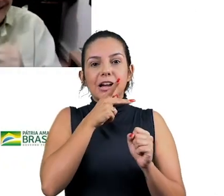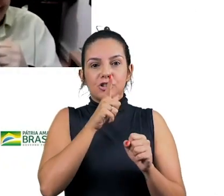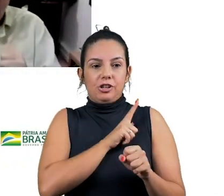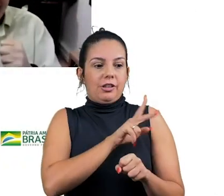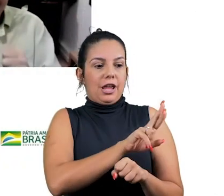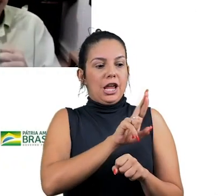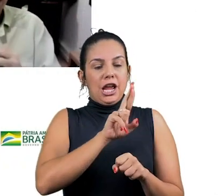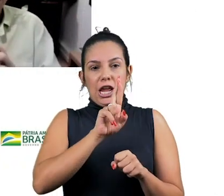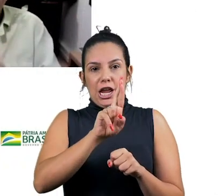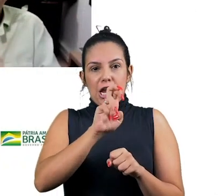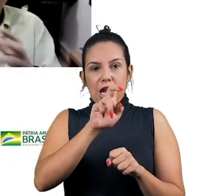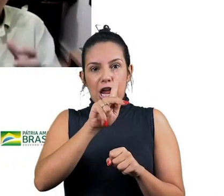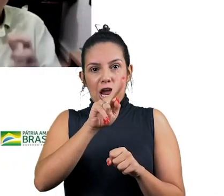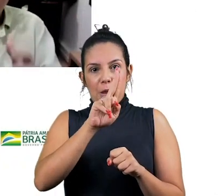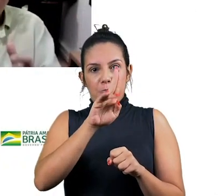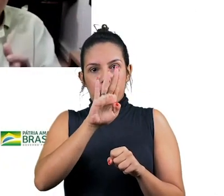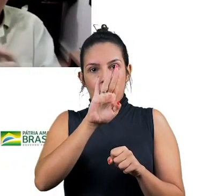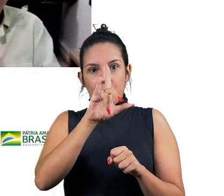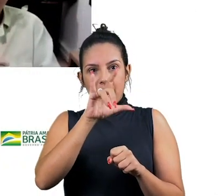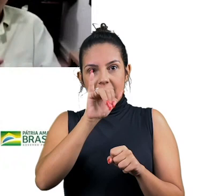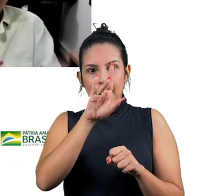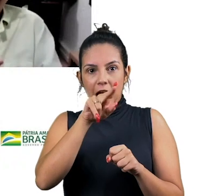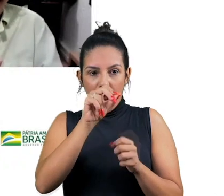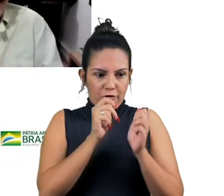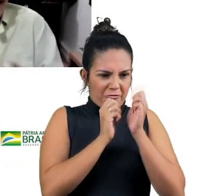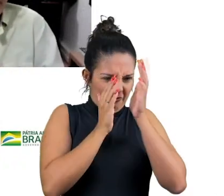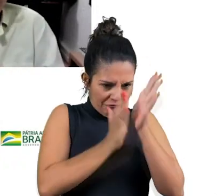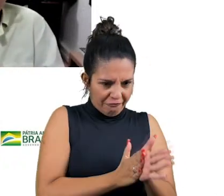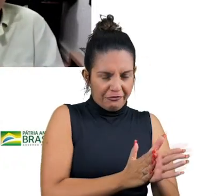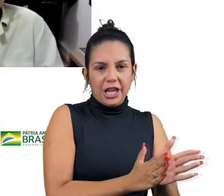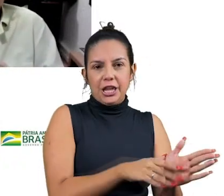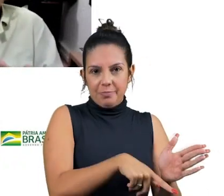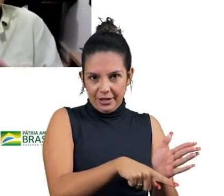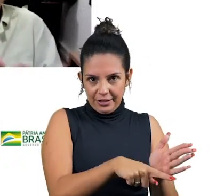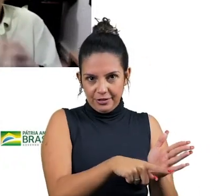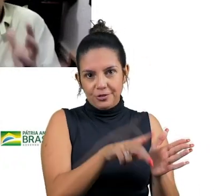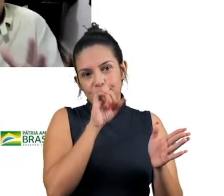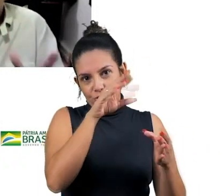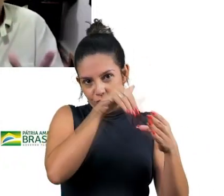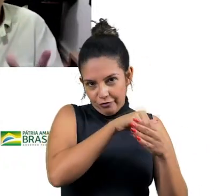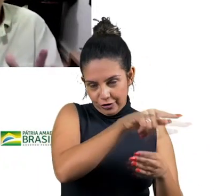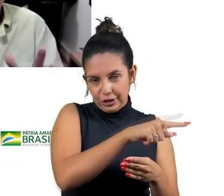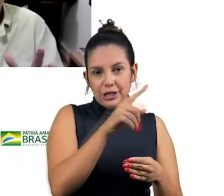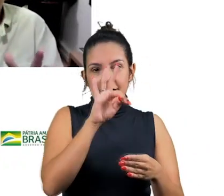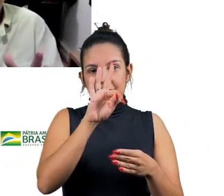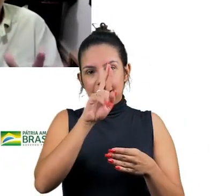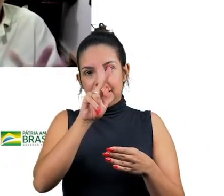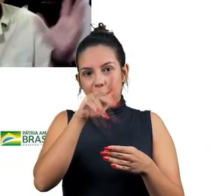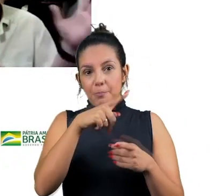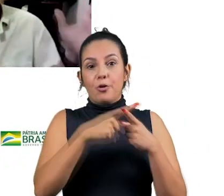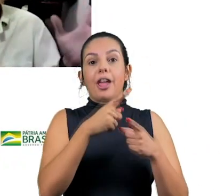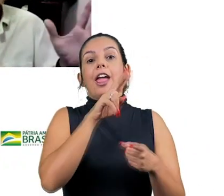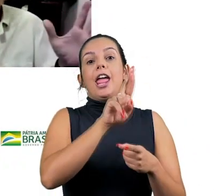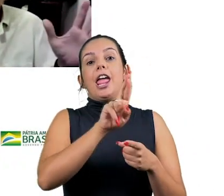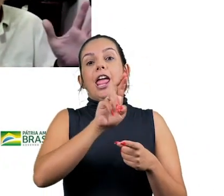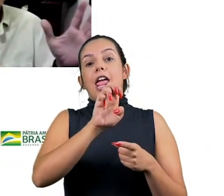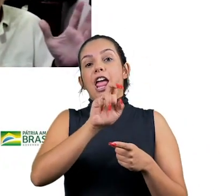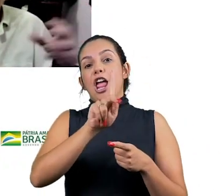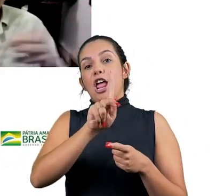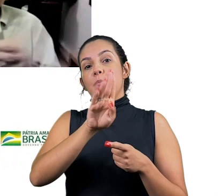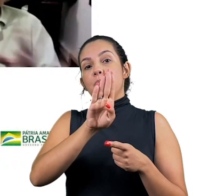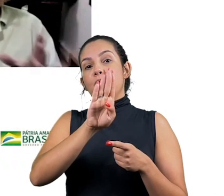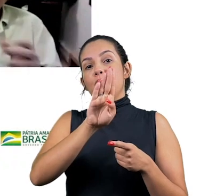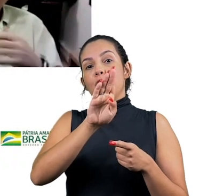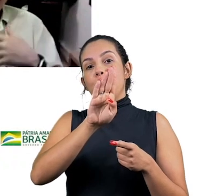republicano realmente assim fervoroso acaba ficando com o Trump porque ele é republicano e o outro é